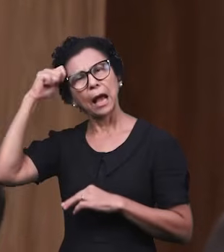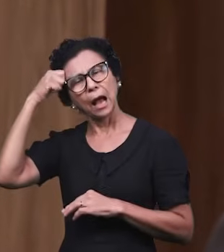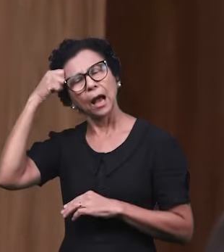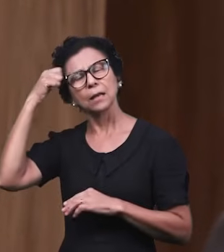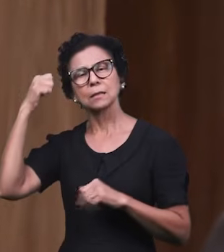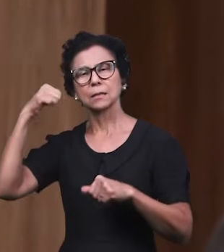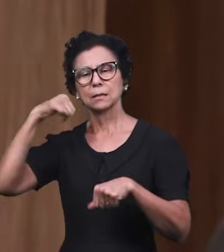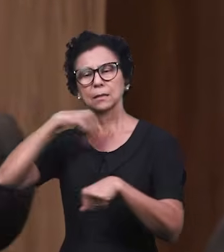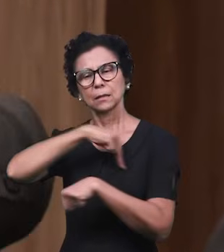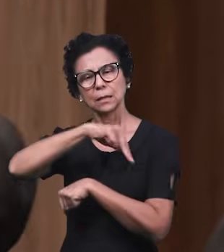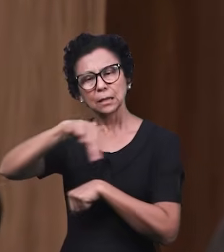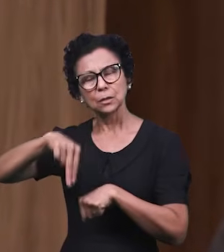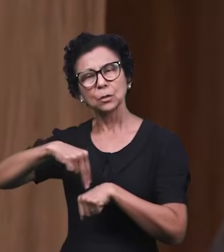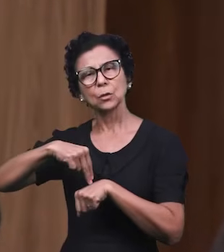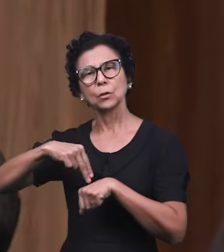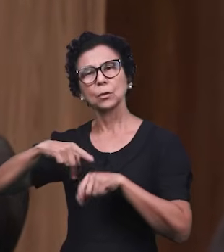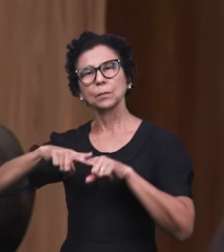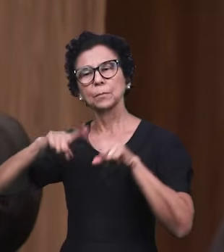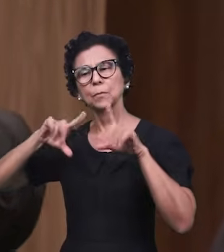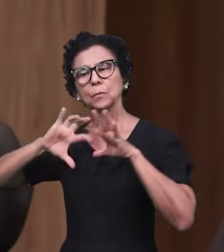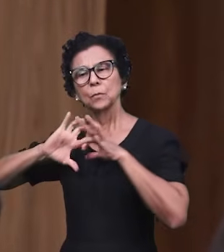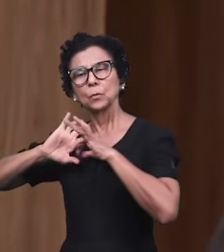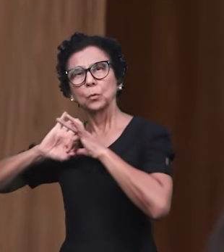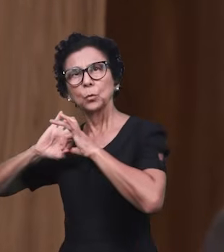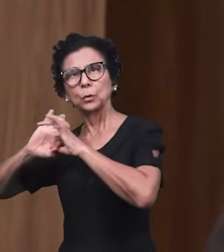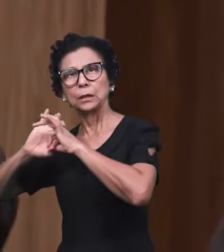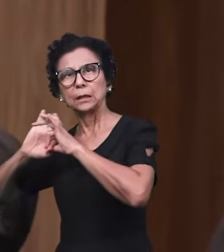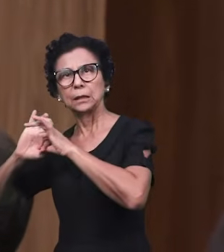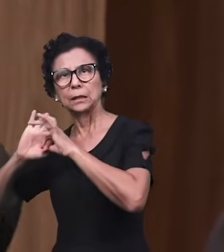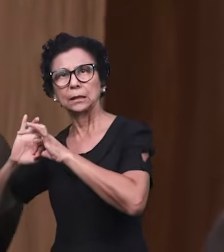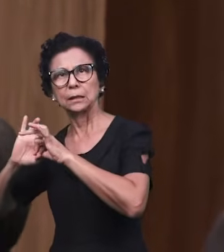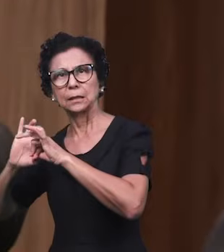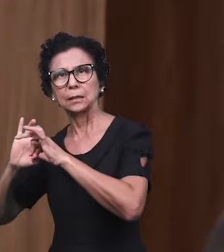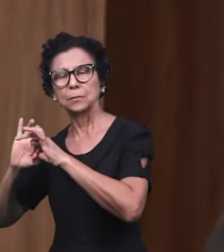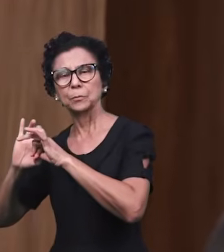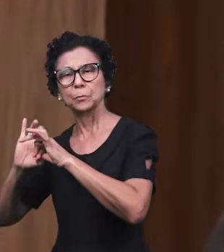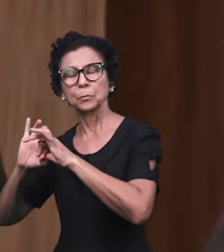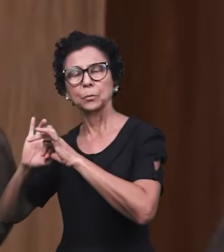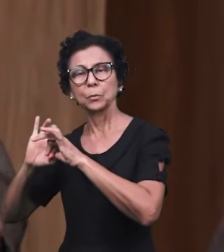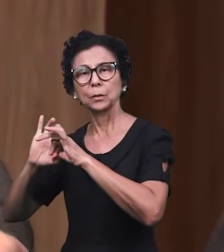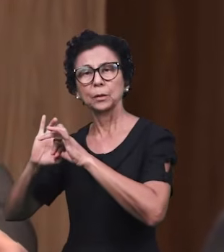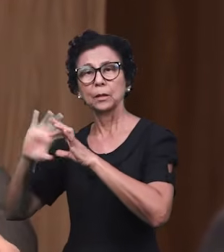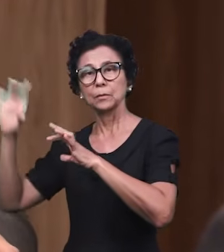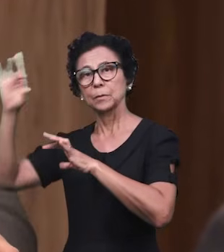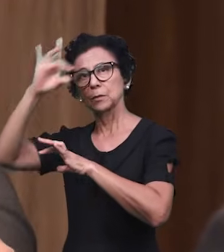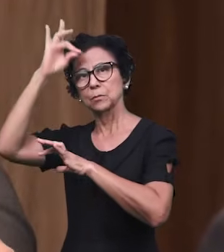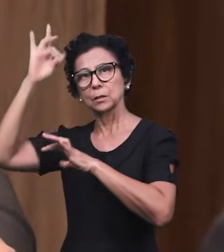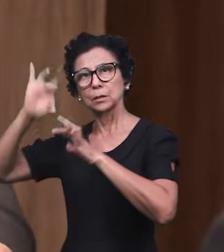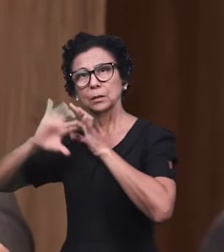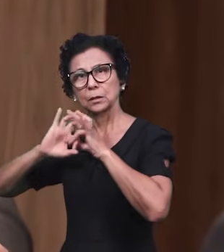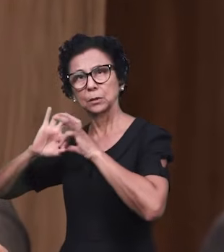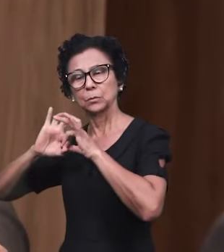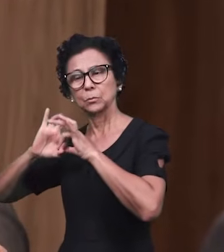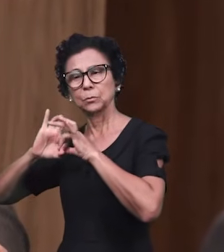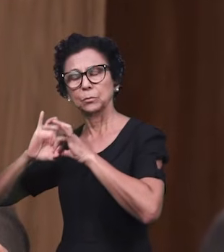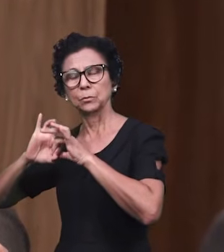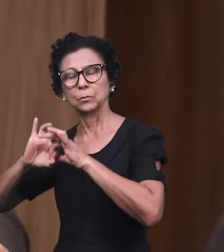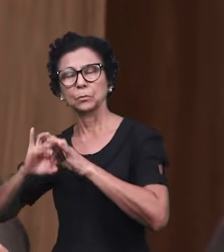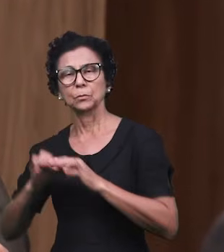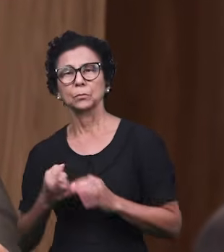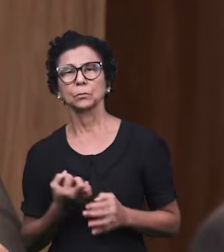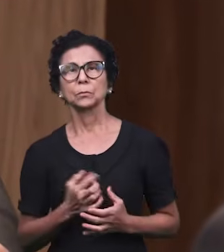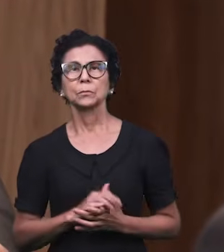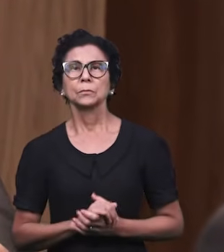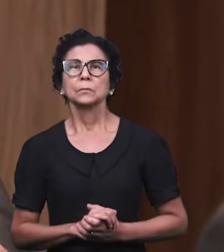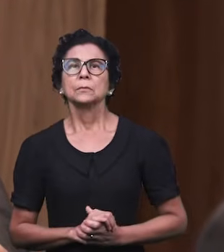estão unidas porque o Espírito Santo é quem os une num único objetivo.